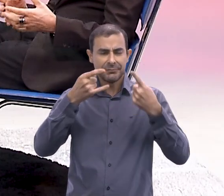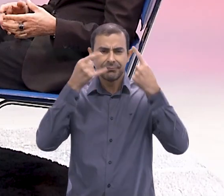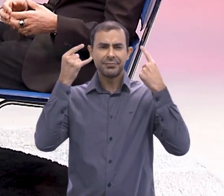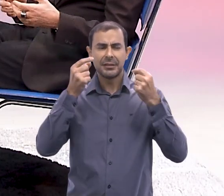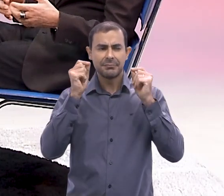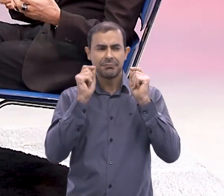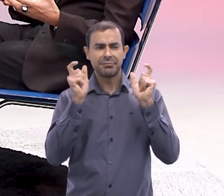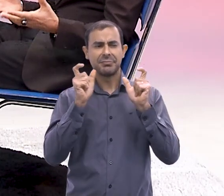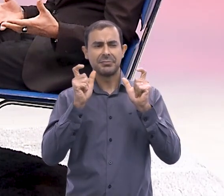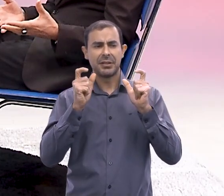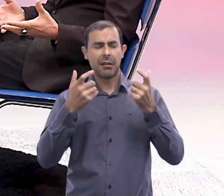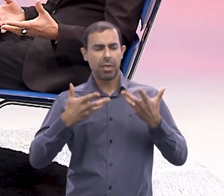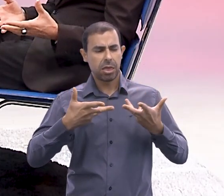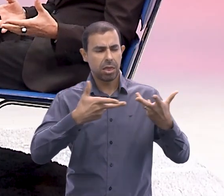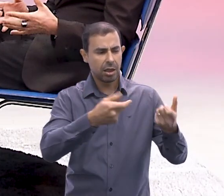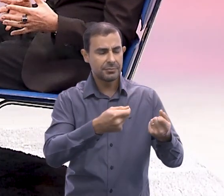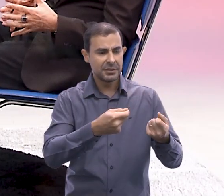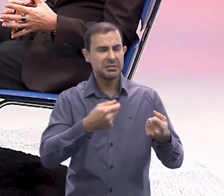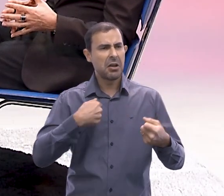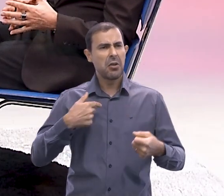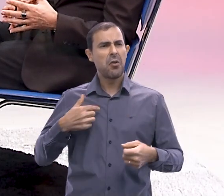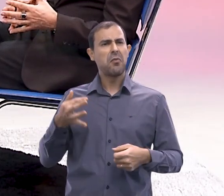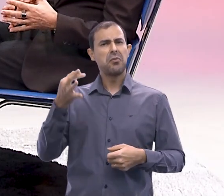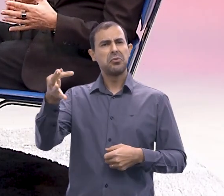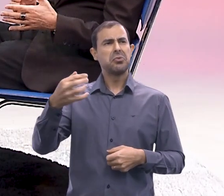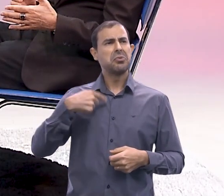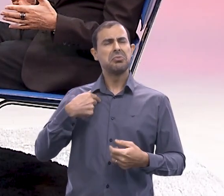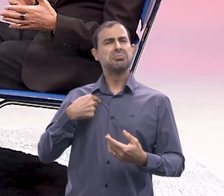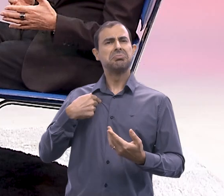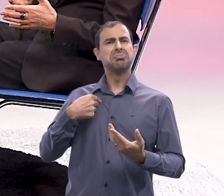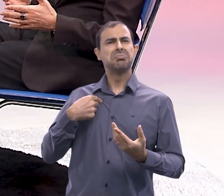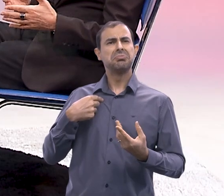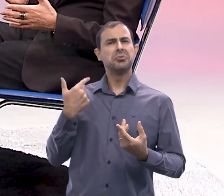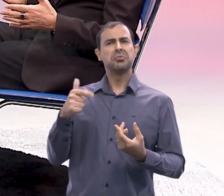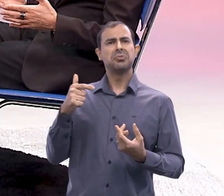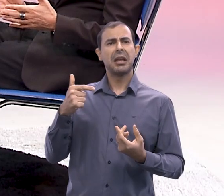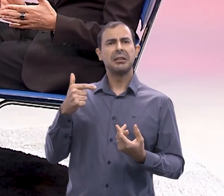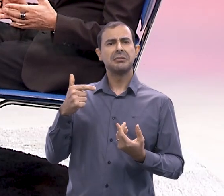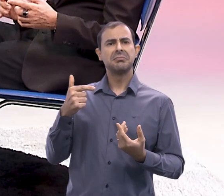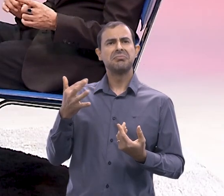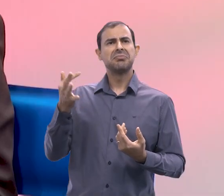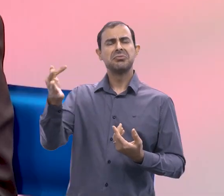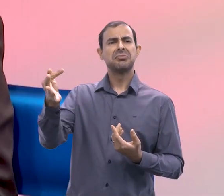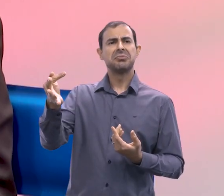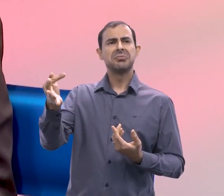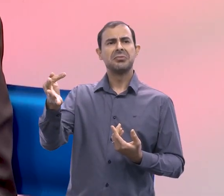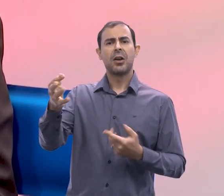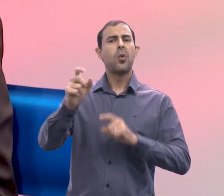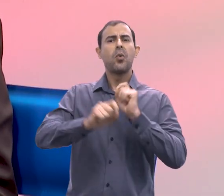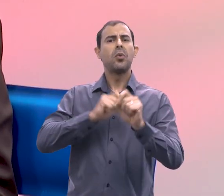tenho expectativa quanto ao futuro. Quando uma pessoa não tem expectativa quanto ao futuro,